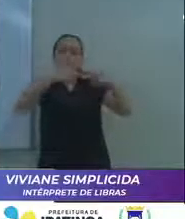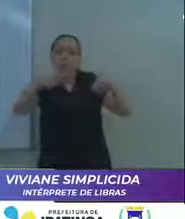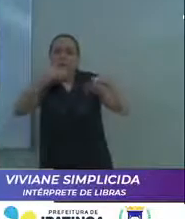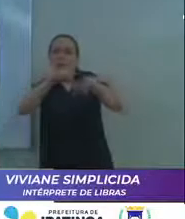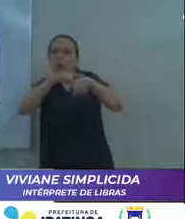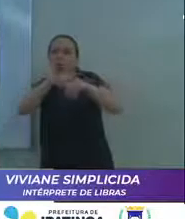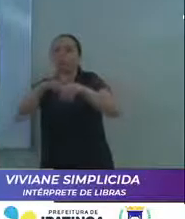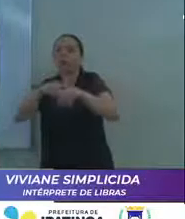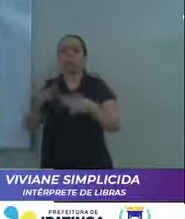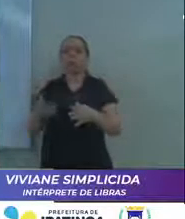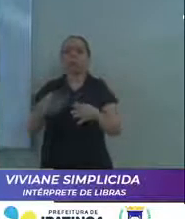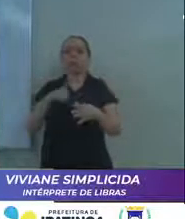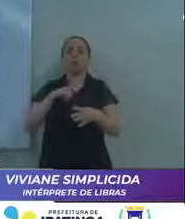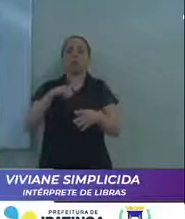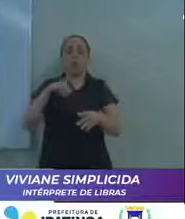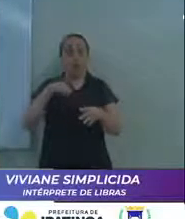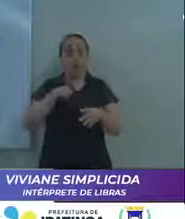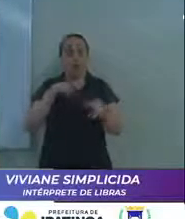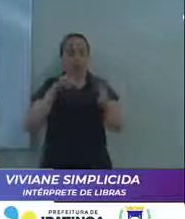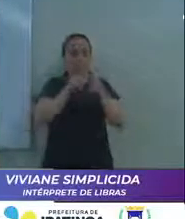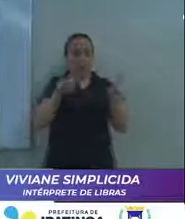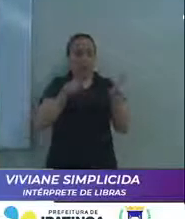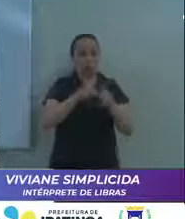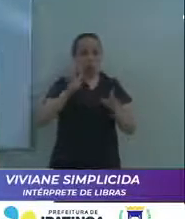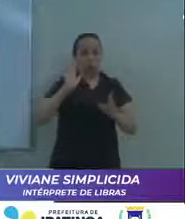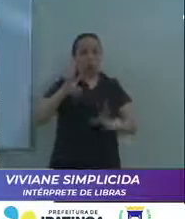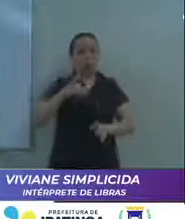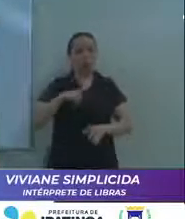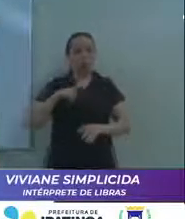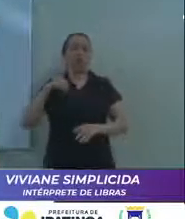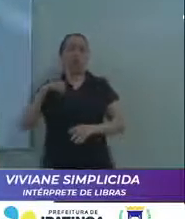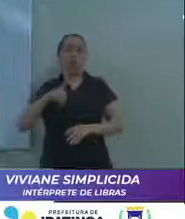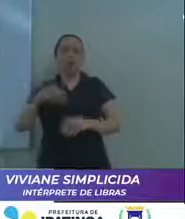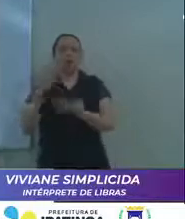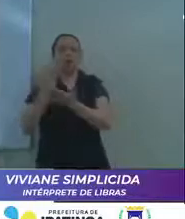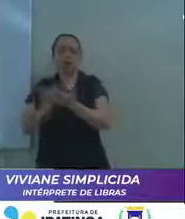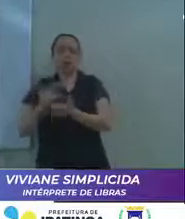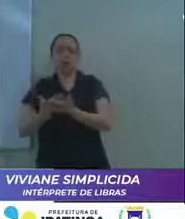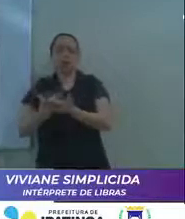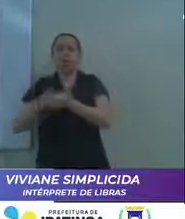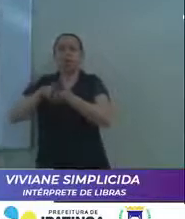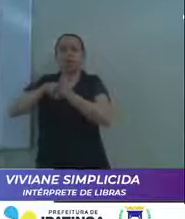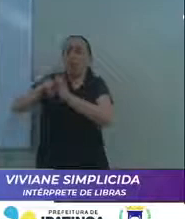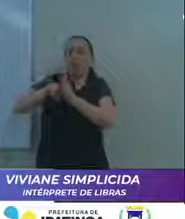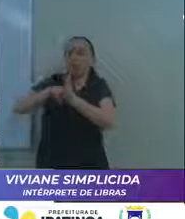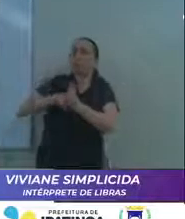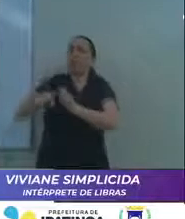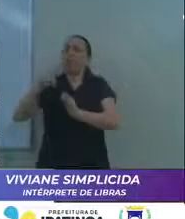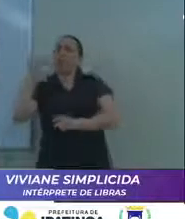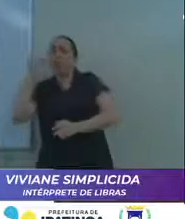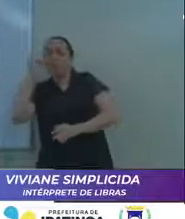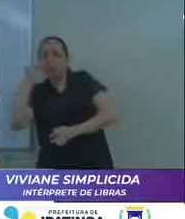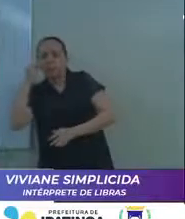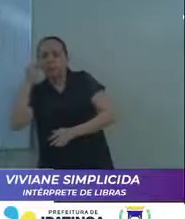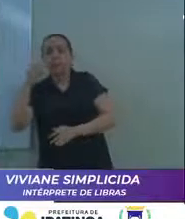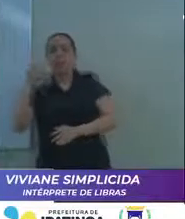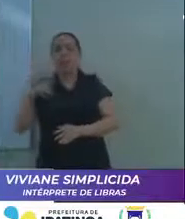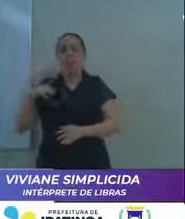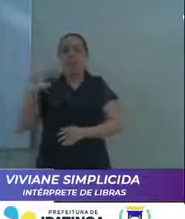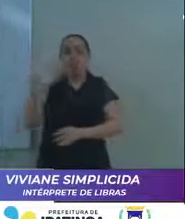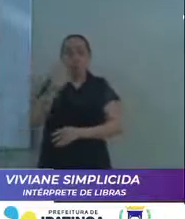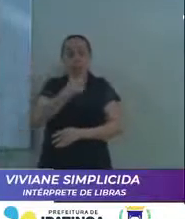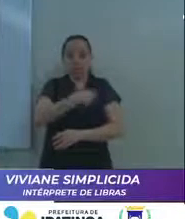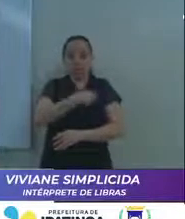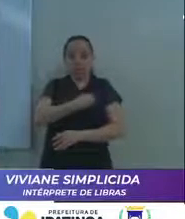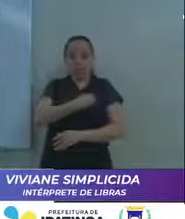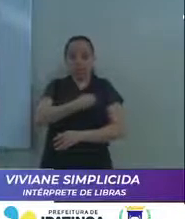toda propriedade, com tudo que eu já procurei, que eu já estudei, que a nossa vida, além da sala